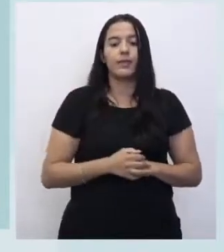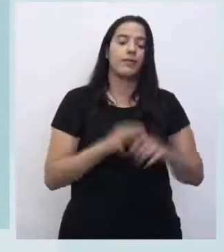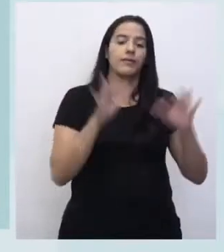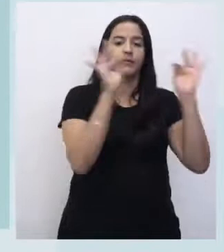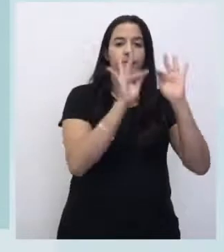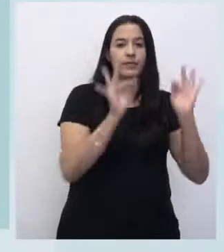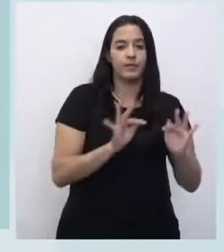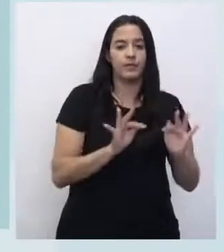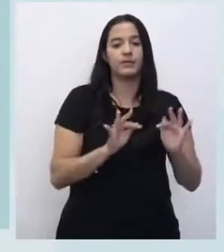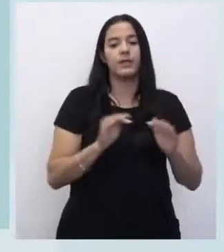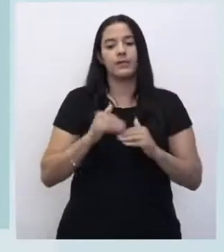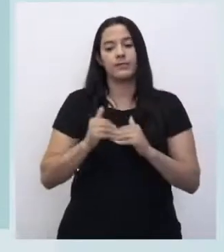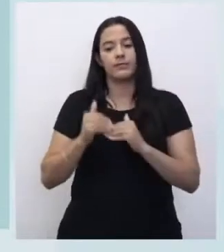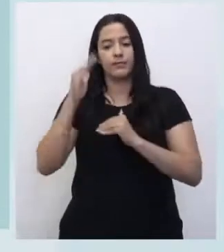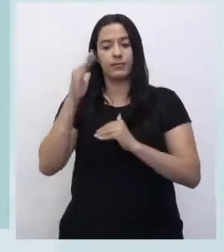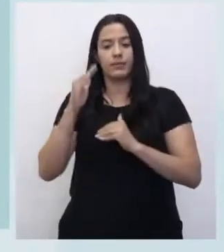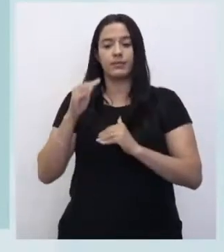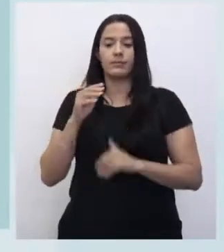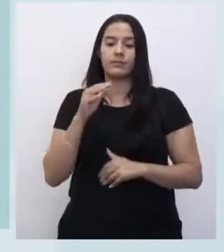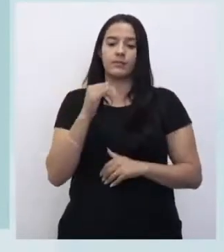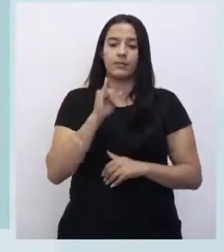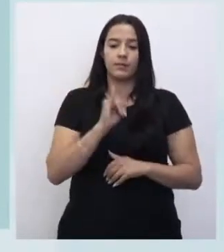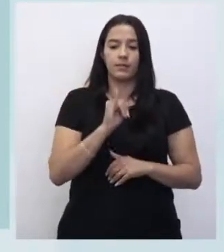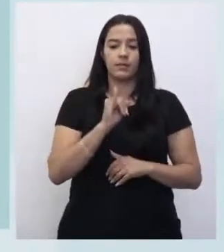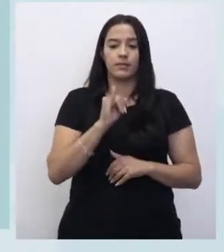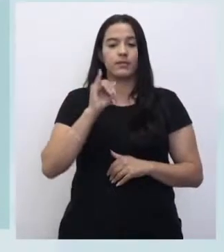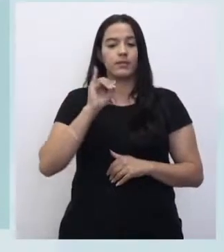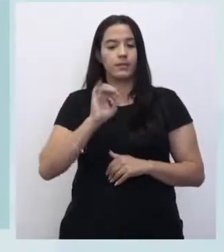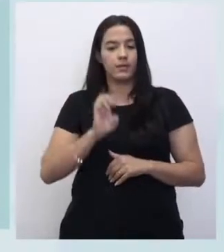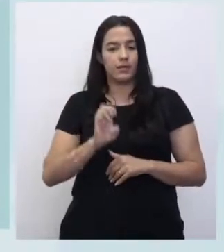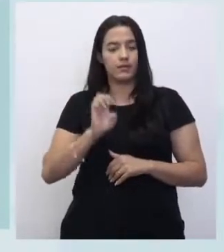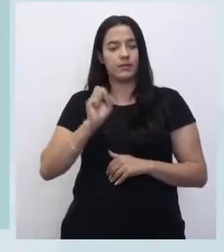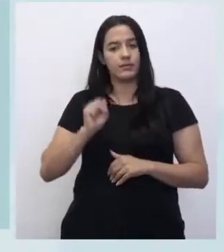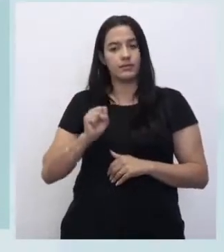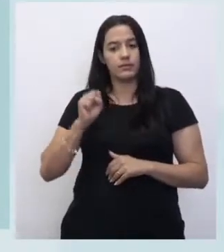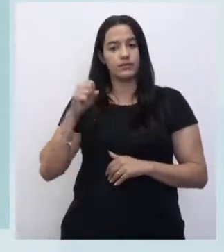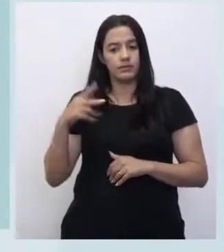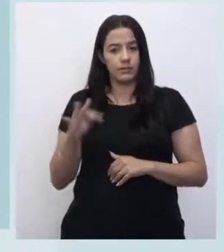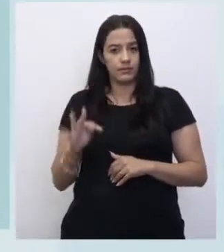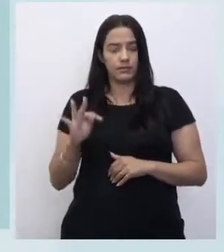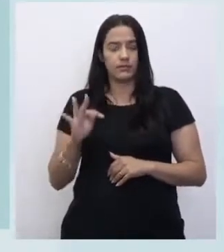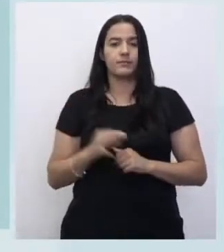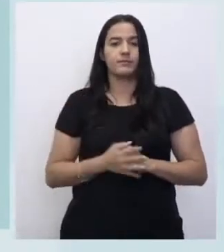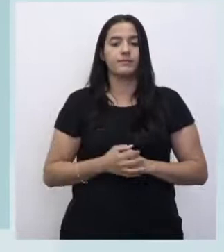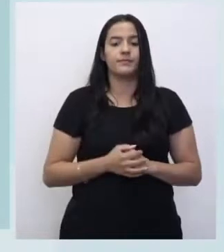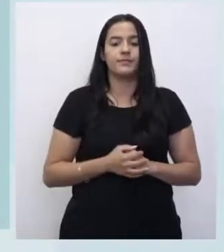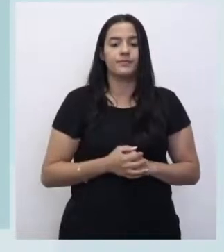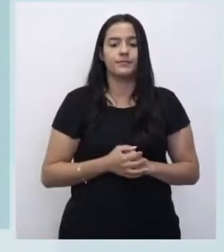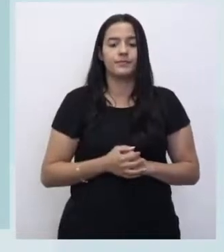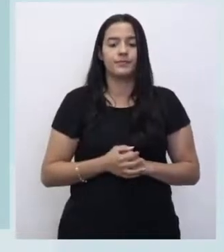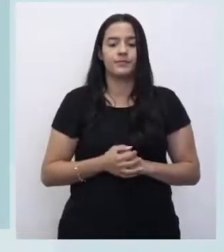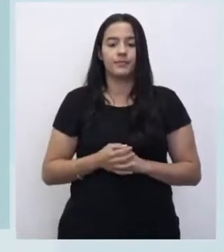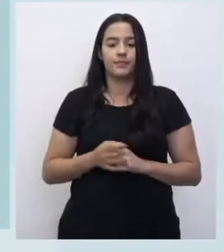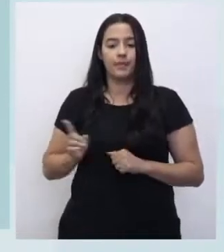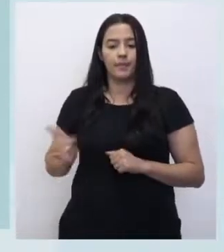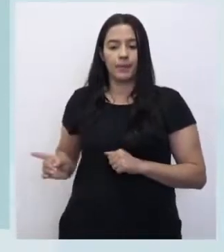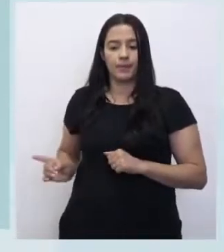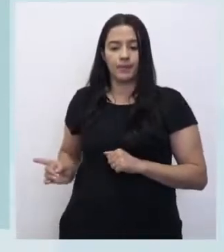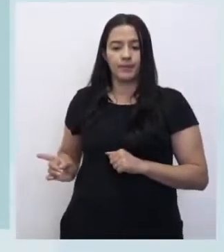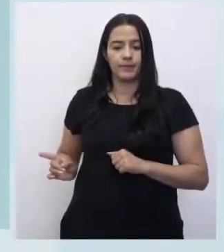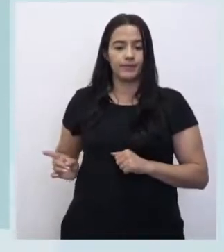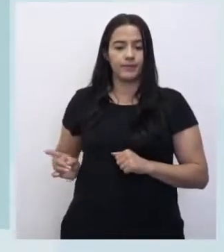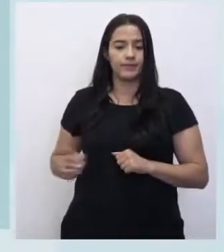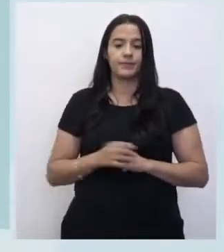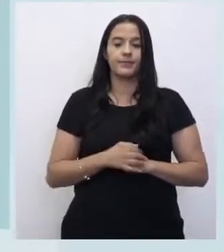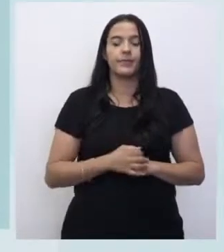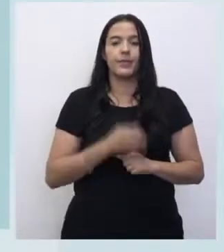feliz. Perfeito. E aqui, os mesmos adjetivos que eram irregulares lá, eles continuam irregulares aqui. Então, good, the best. Bom,